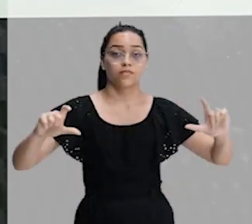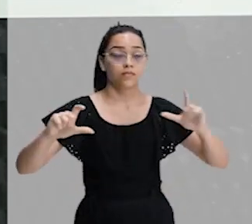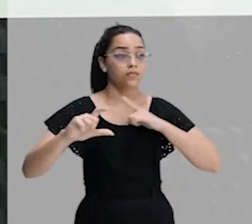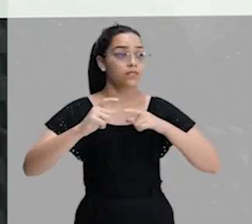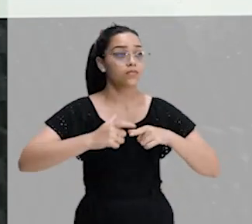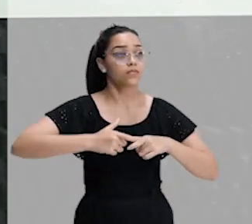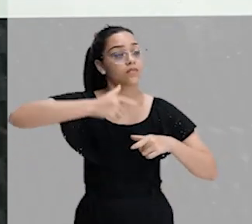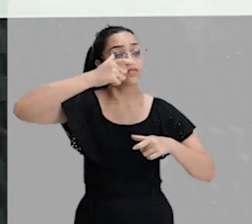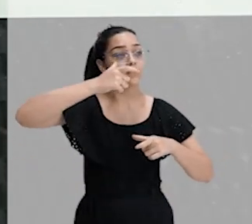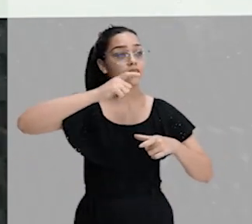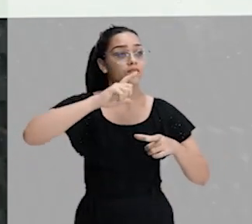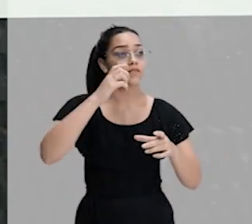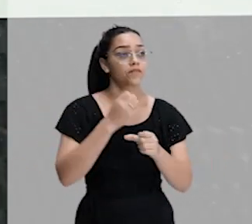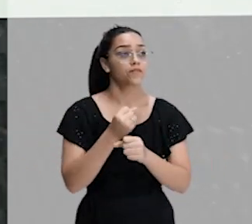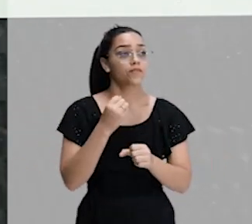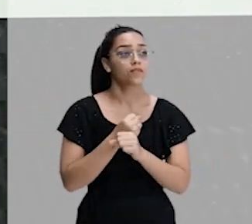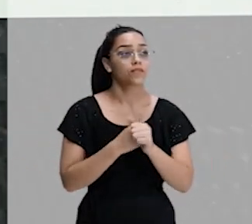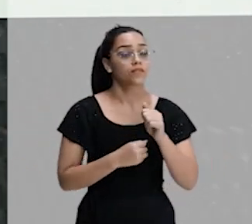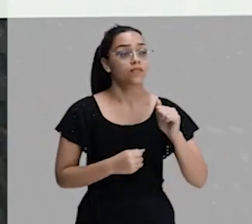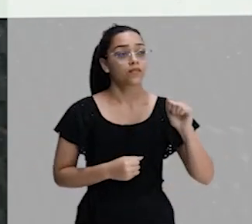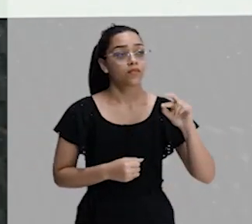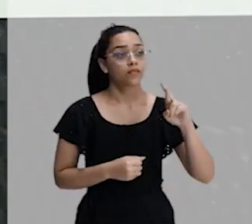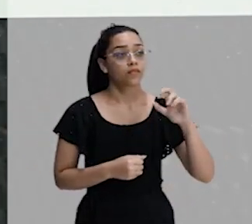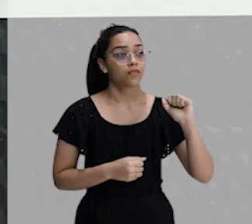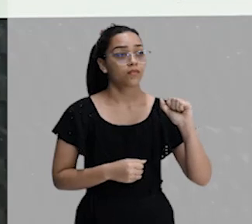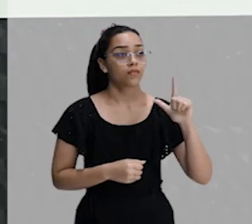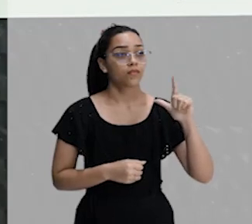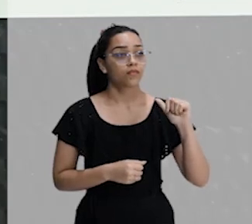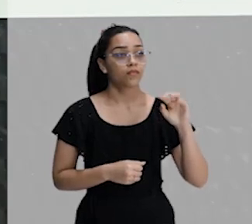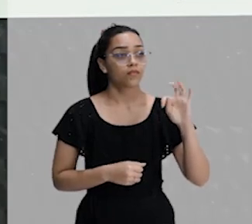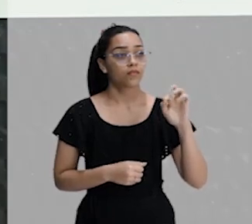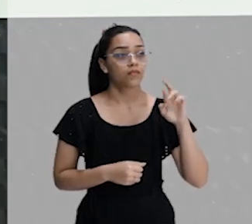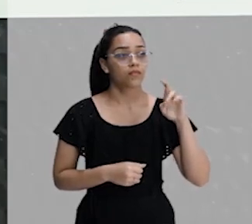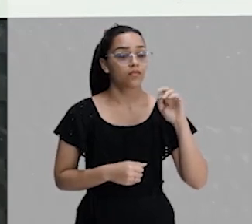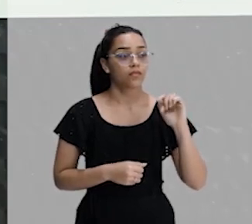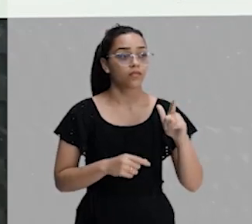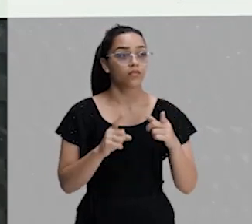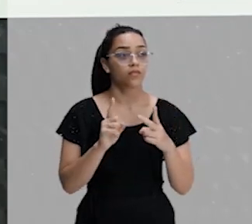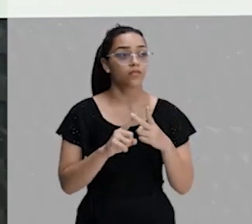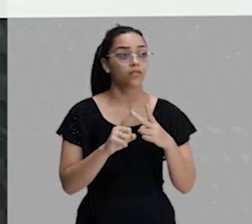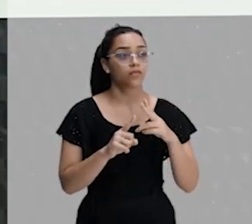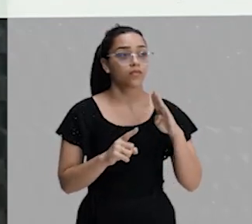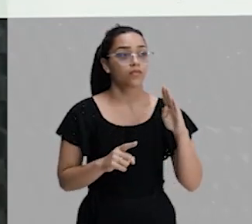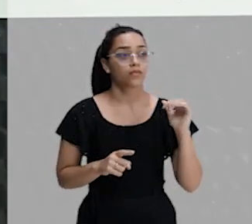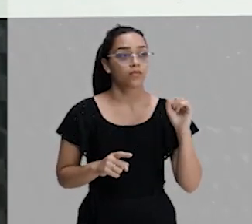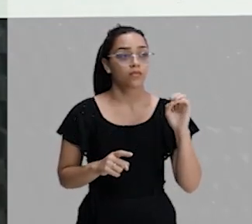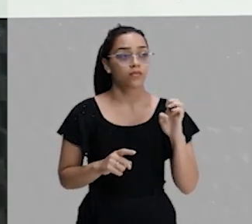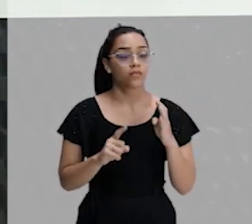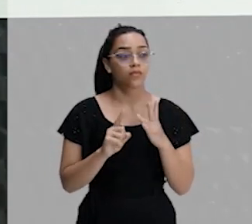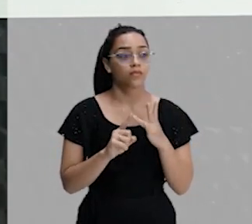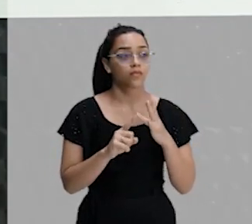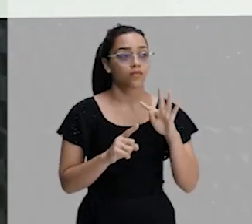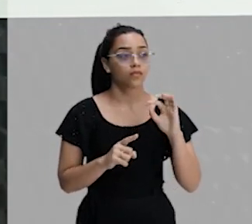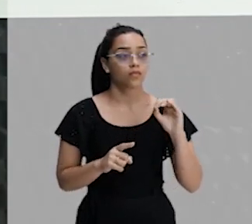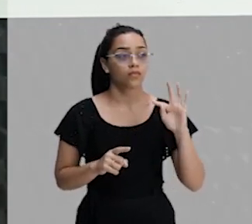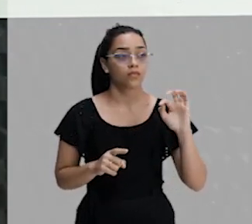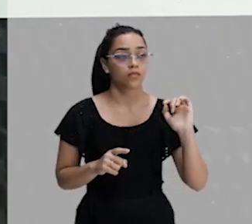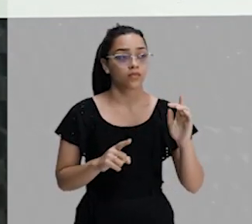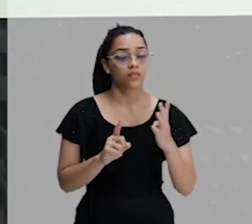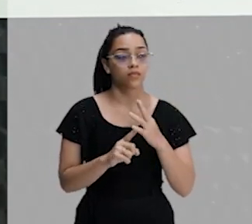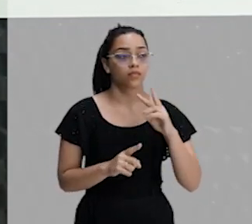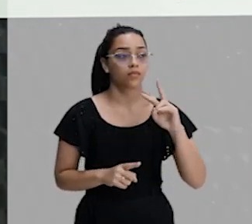abaixo, calcule a área lateral, a área das bases, a área total e o volume do